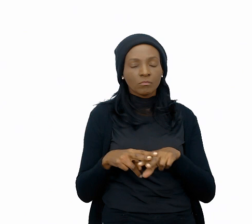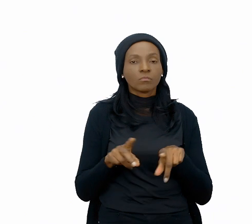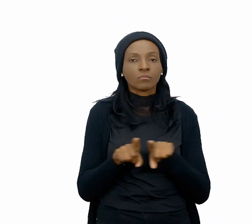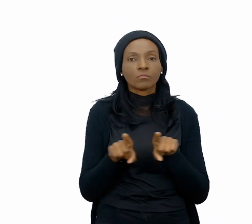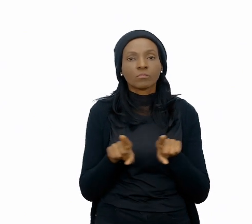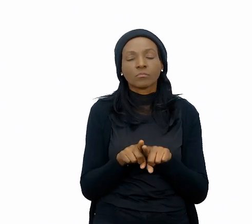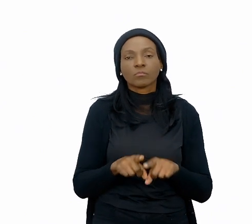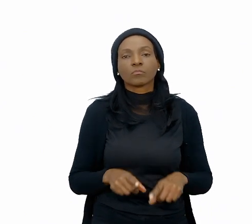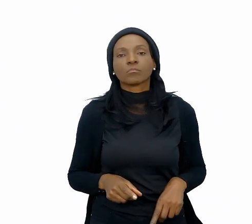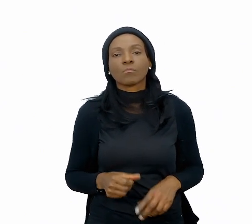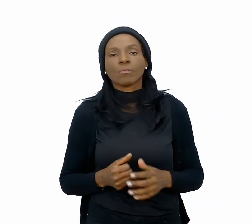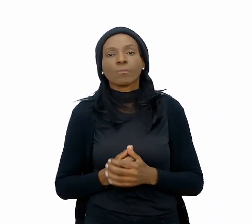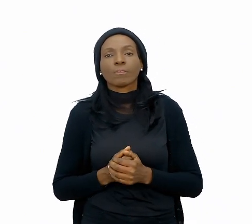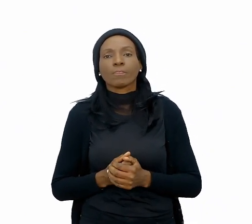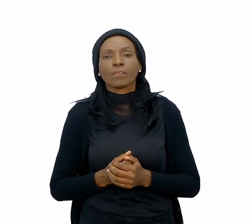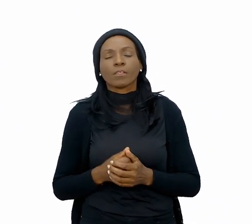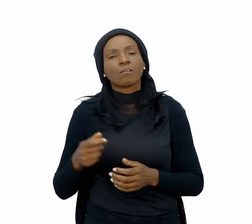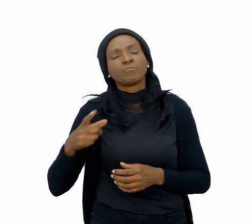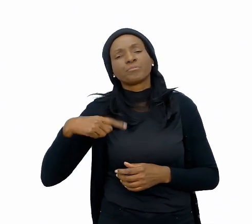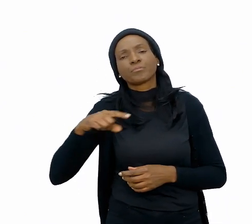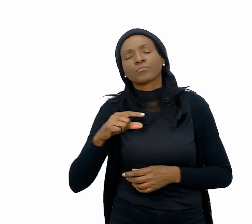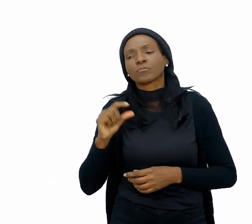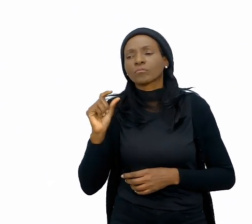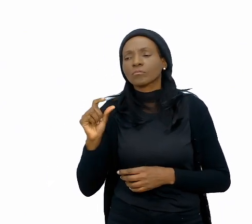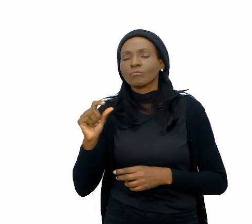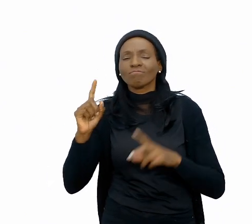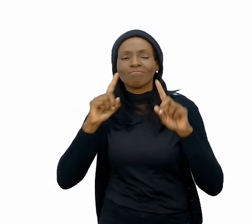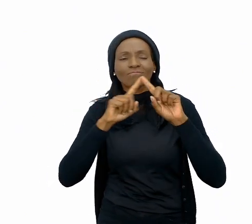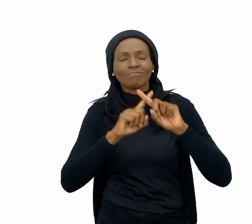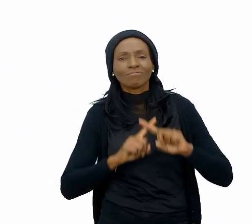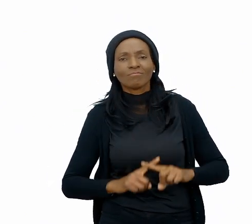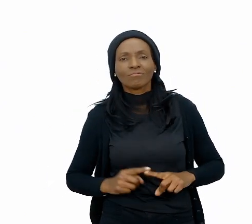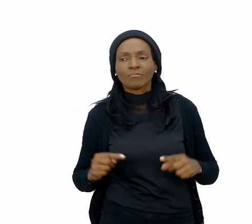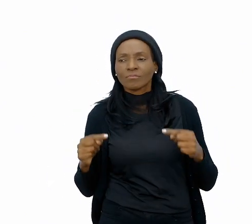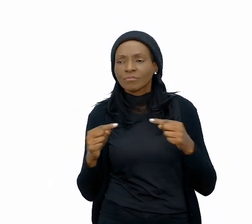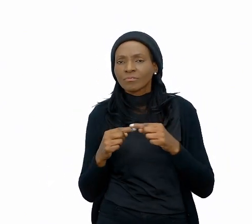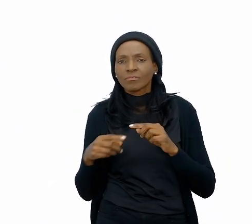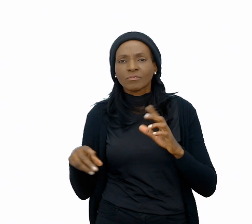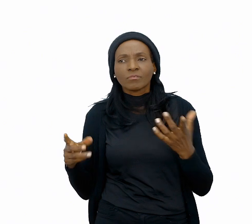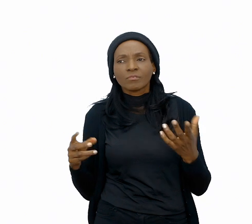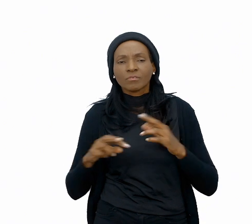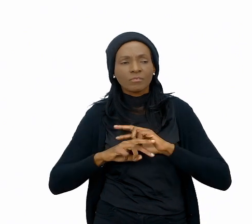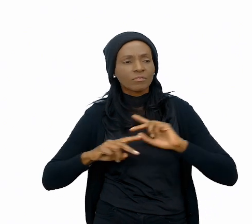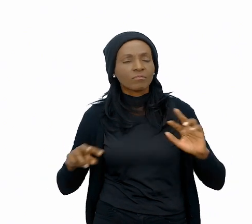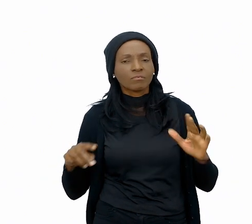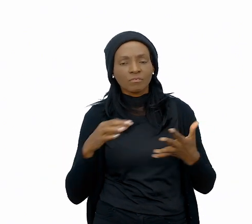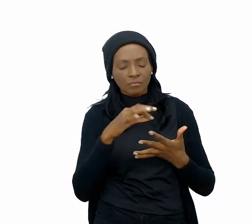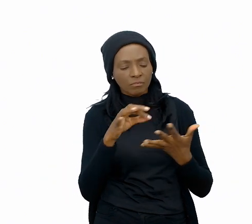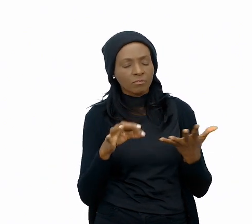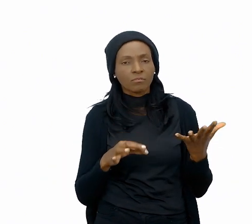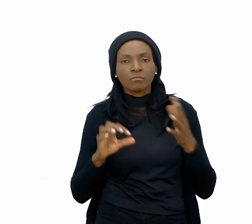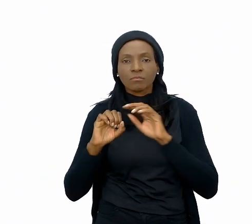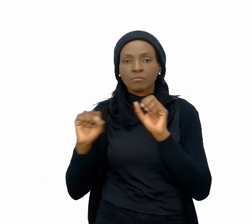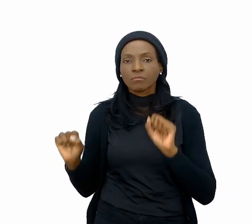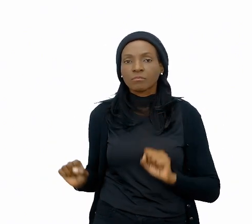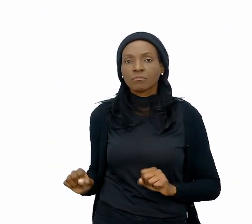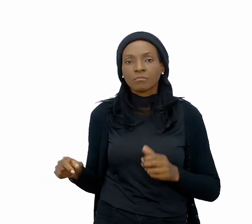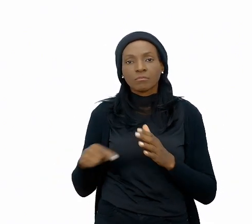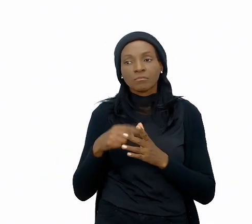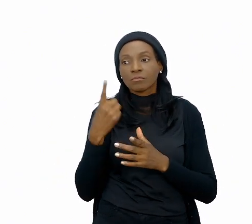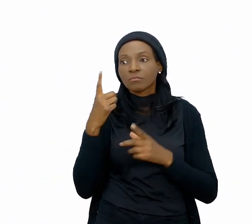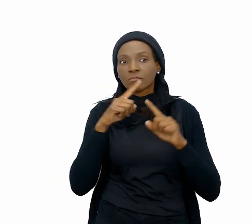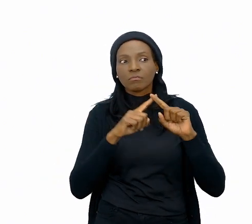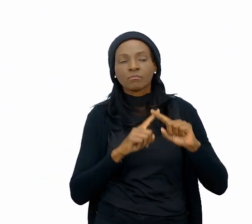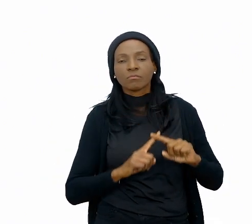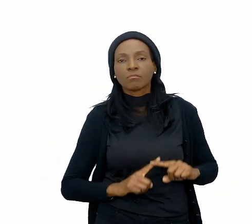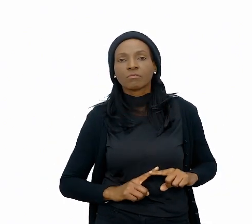a gente vai explicitar agora um pouquinho desses desafios sobre as próprias características do sistema, né? Então, primeiro